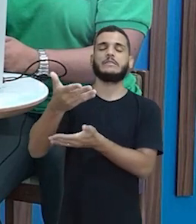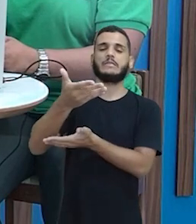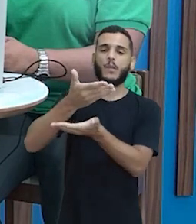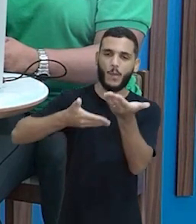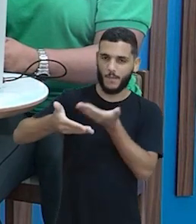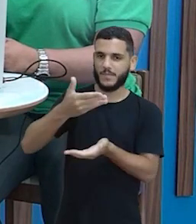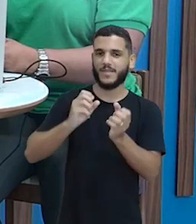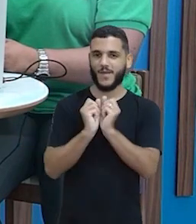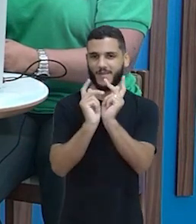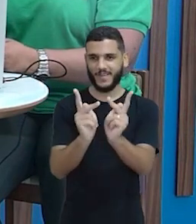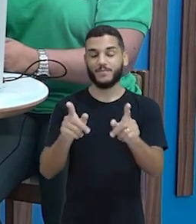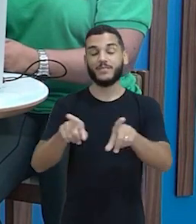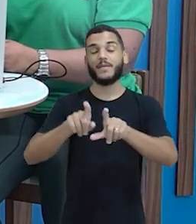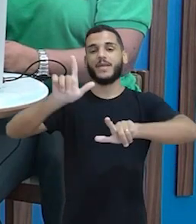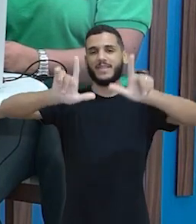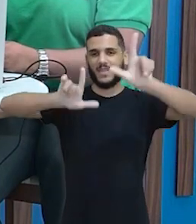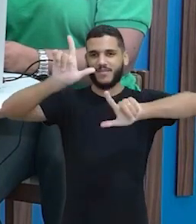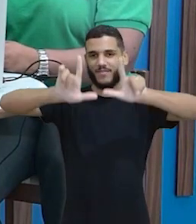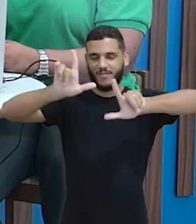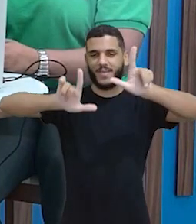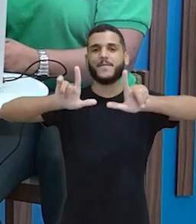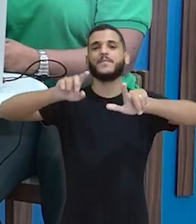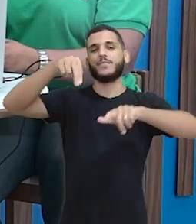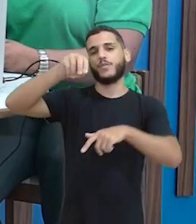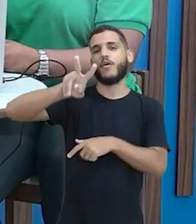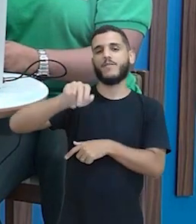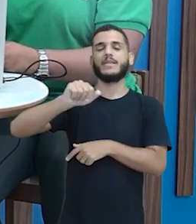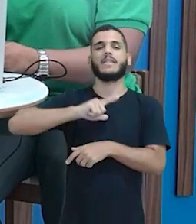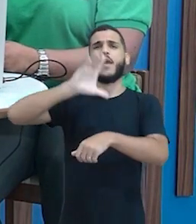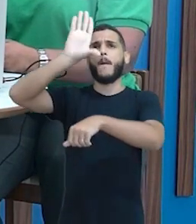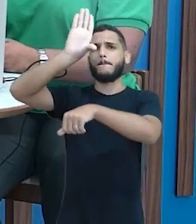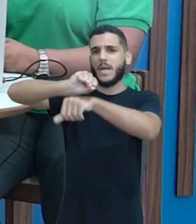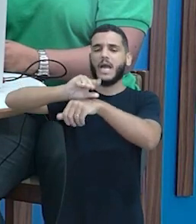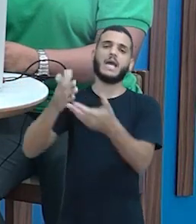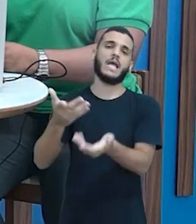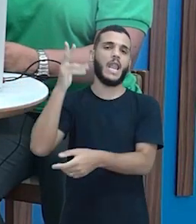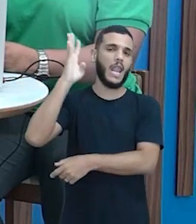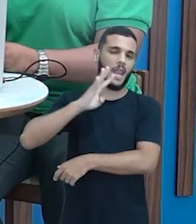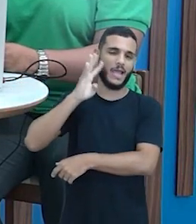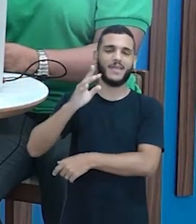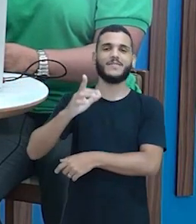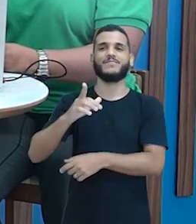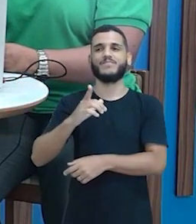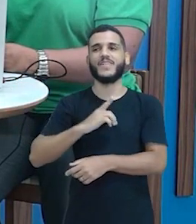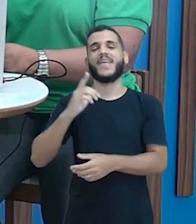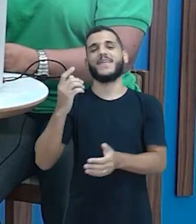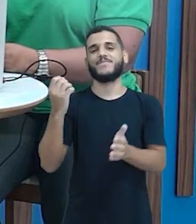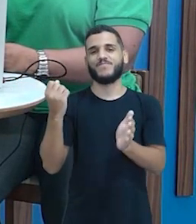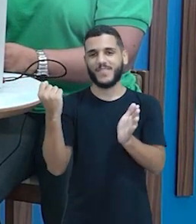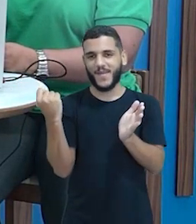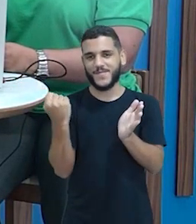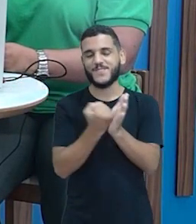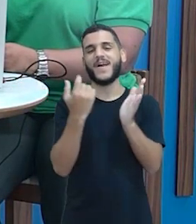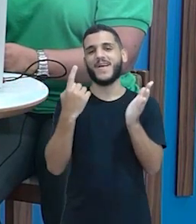aquele show tá bom e na TV nova tira aquele print massa e tem marca